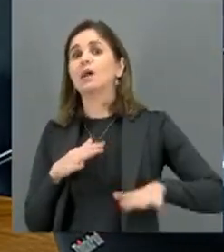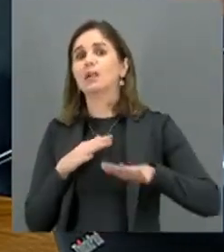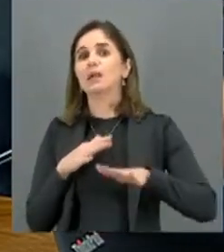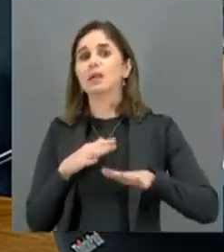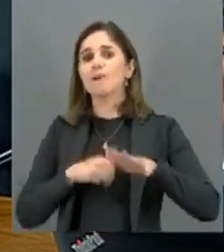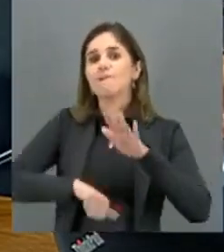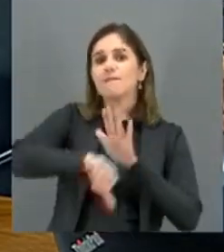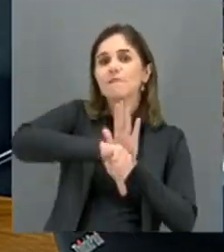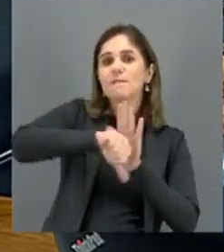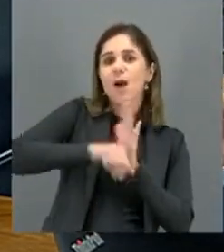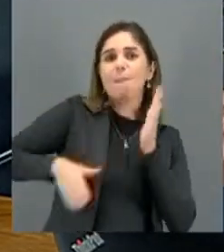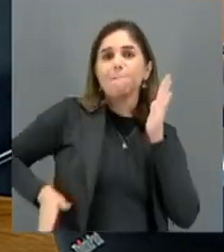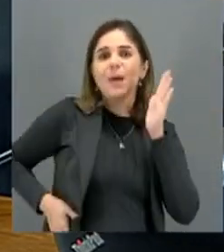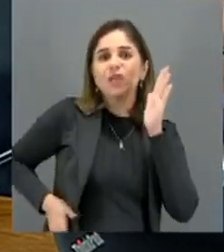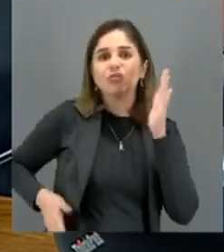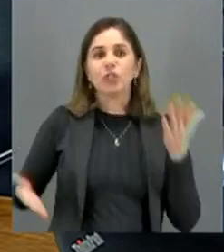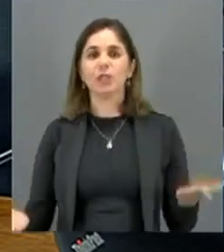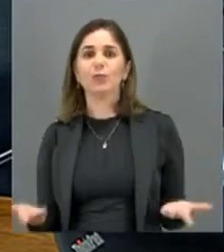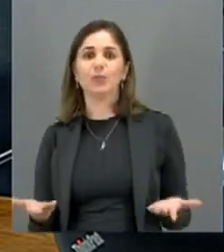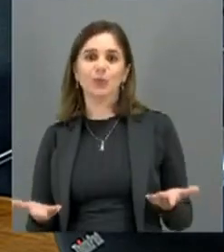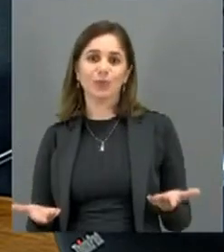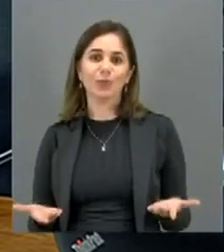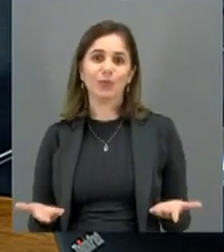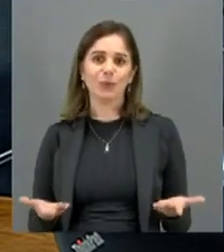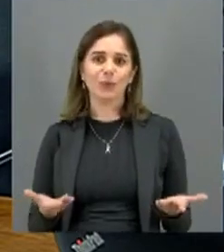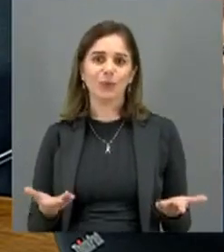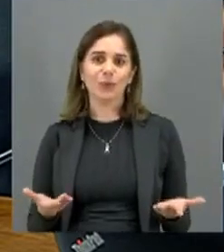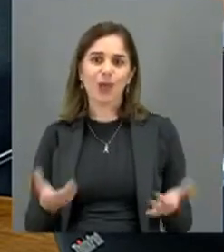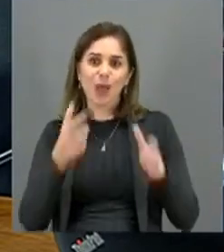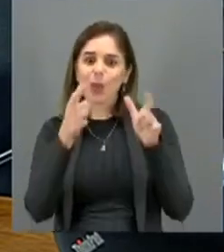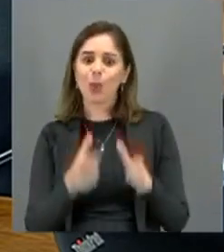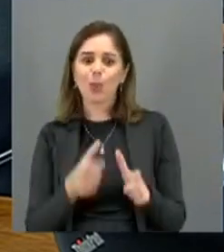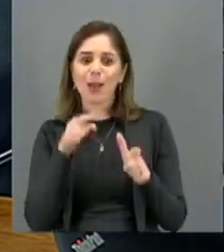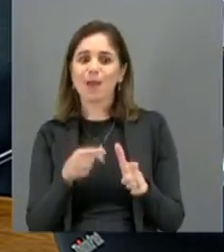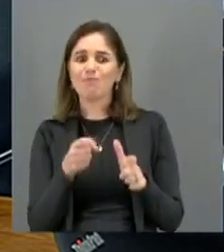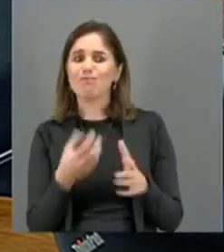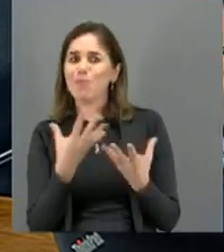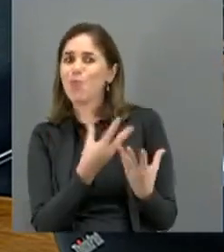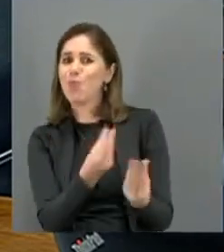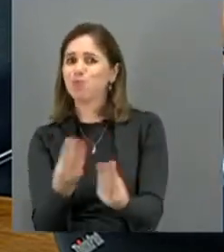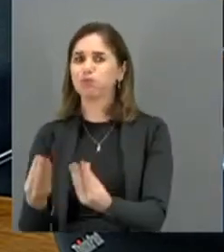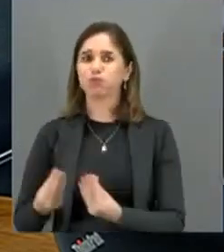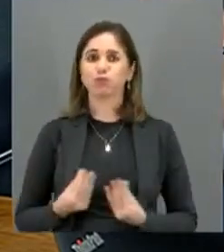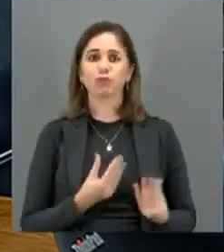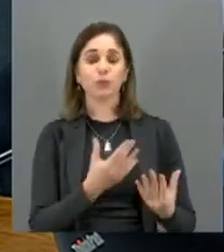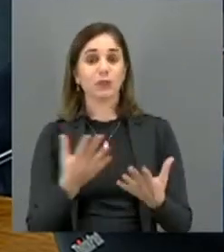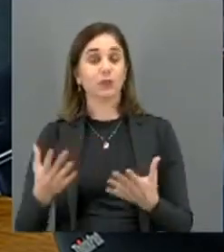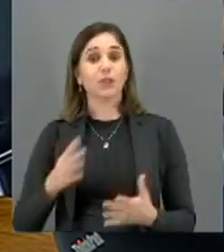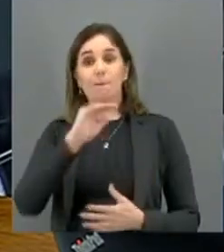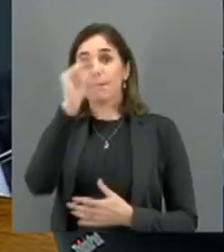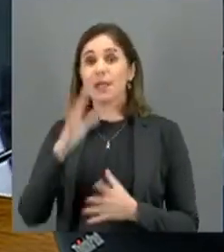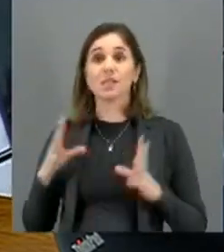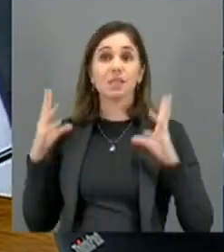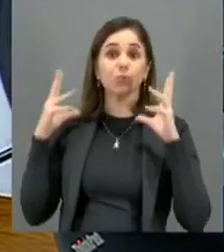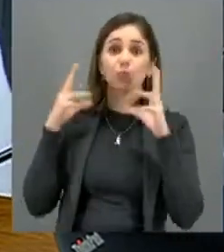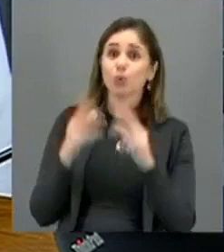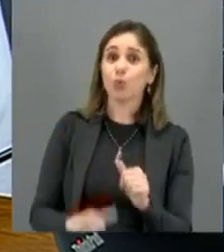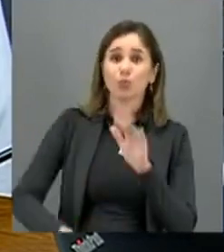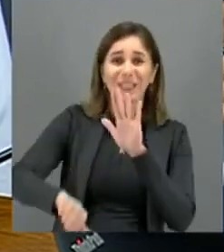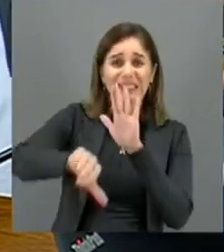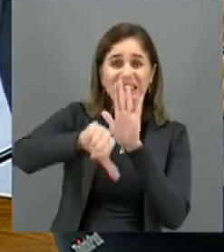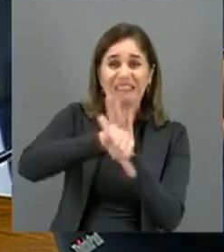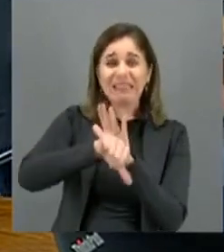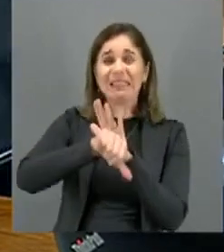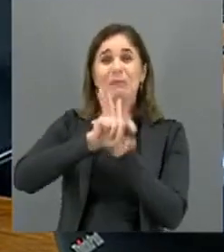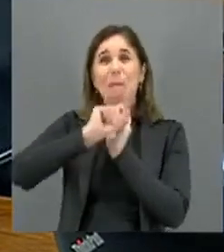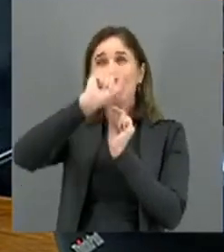de bandidos. O Brasil inteiro, os bandidos, os meliantes, os assassinos, os facínoras do